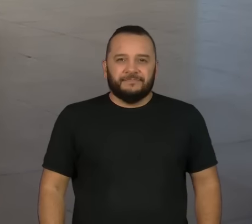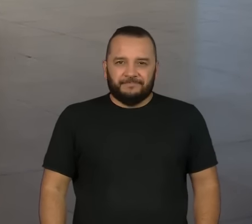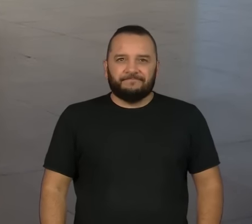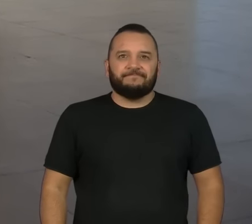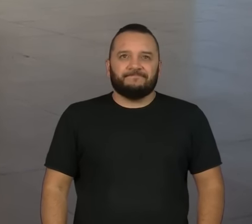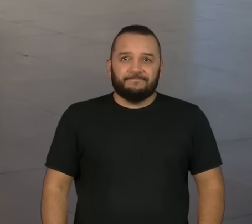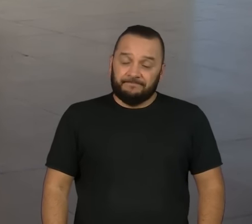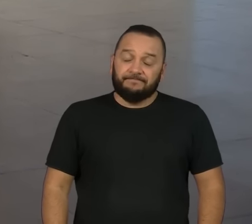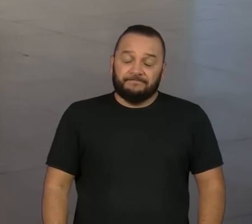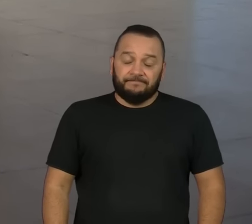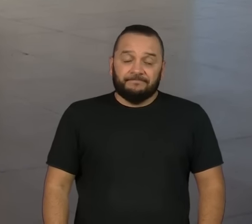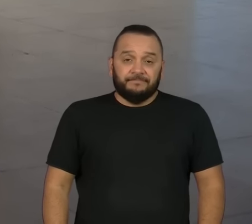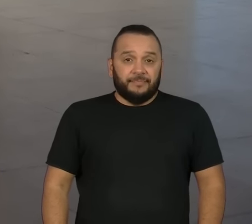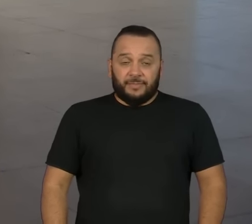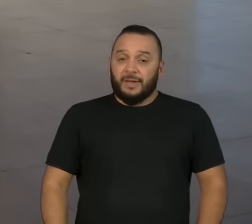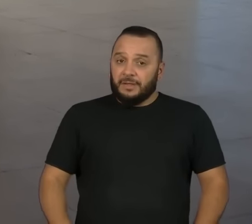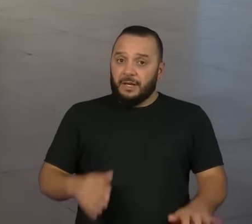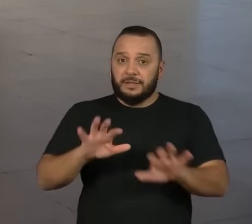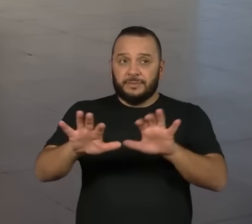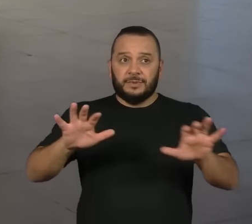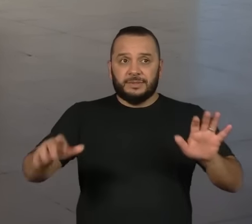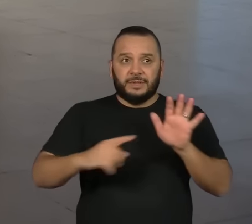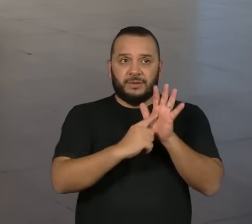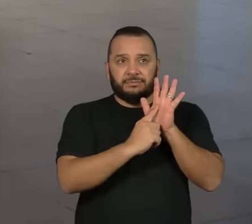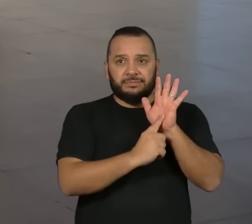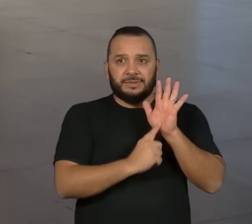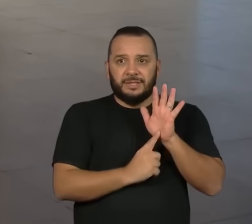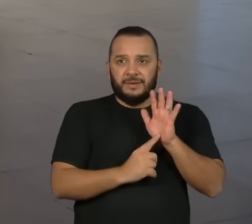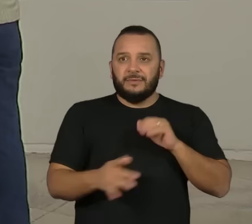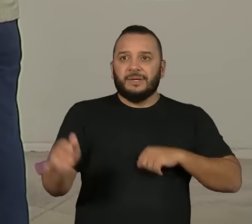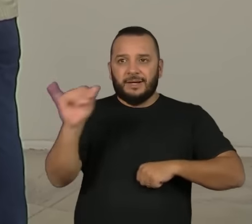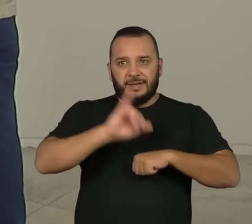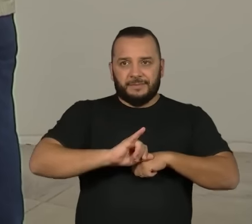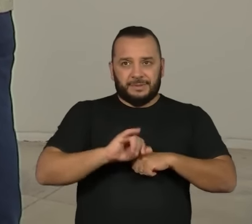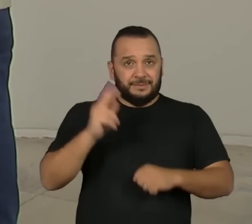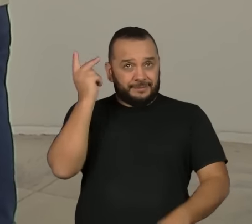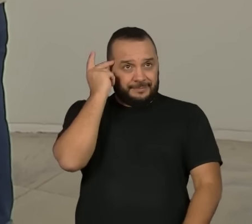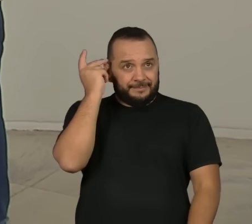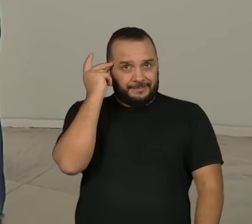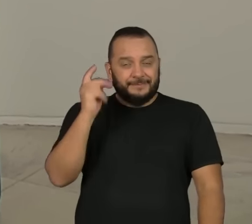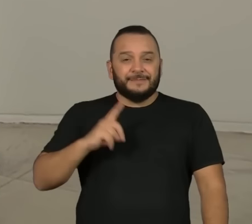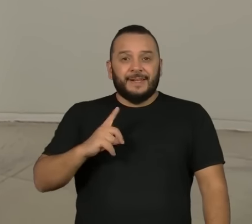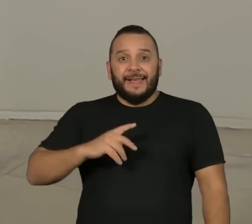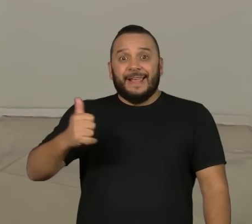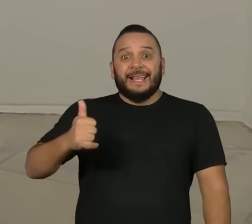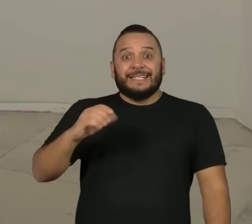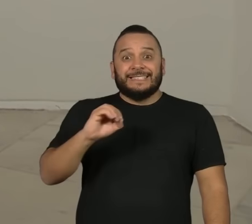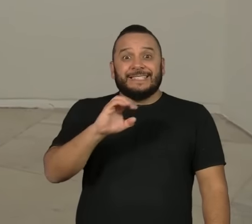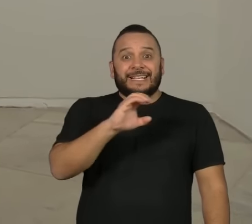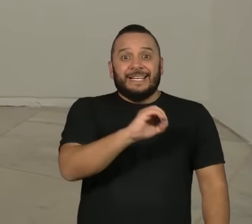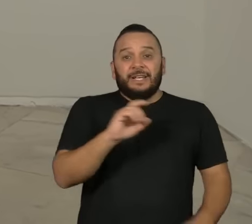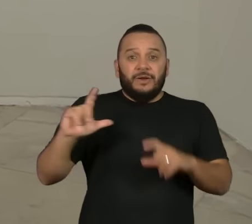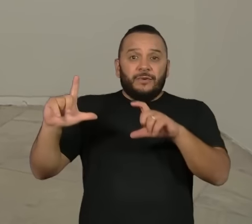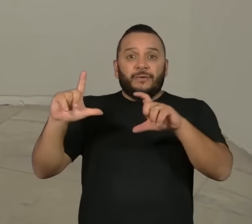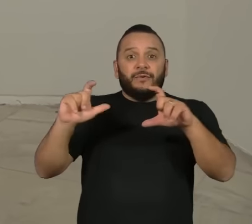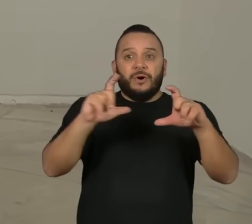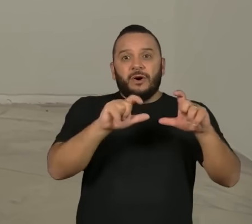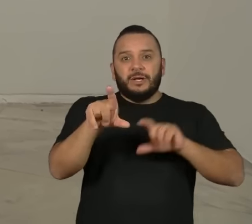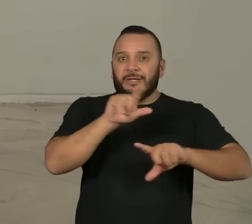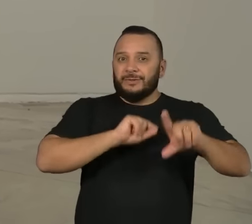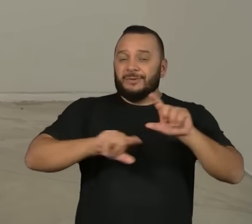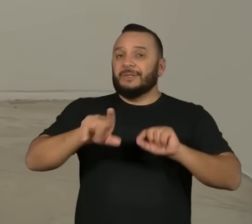Em exposição no Memorial da América Latina, na capital paulista, estas 100 fotografias foram selecionadas entre